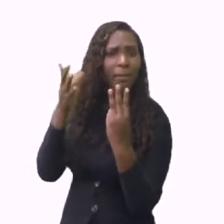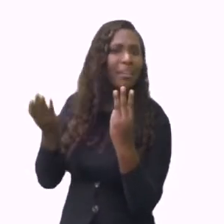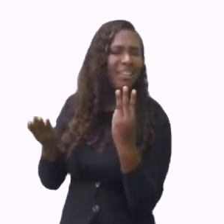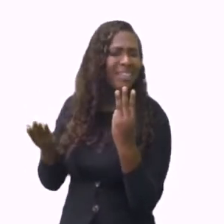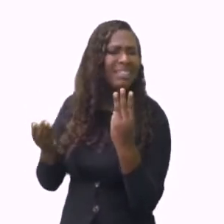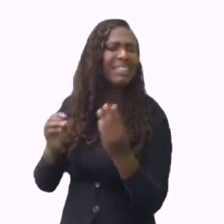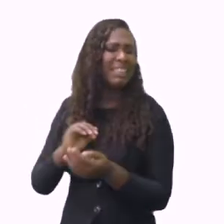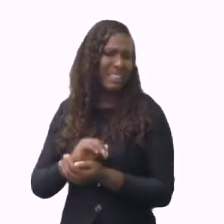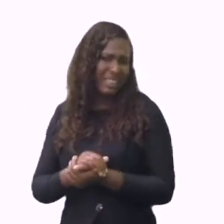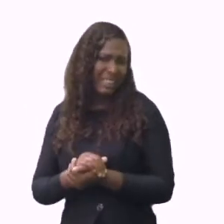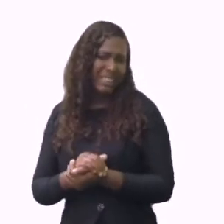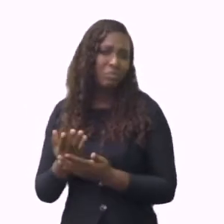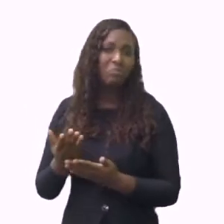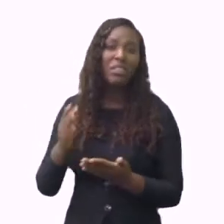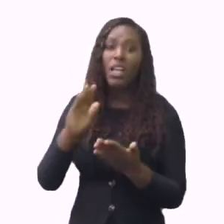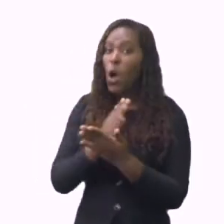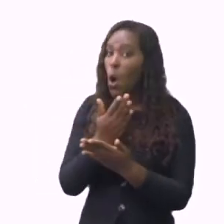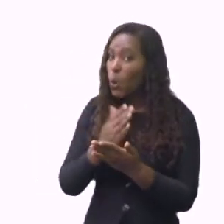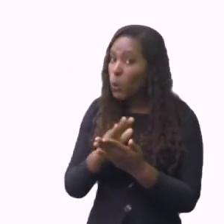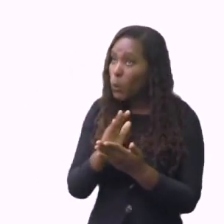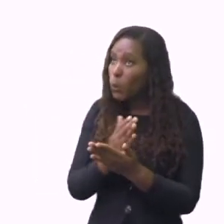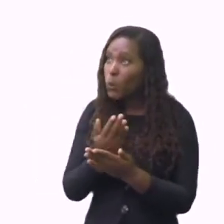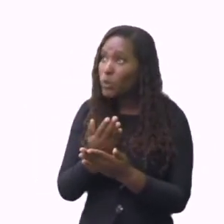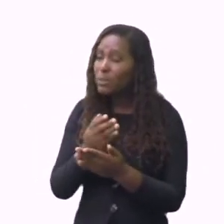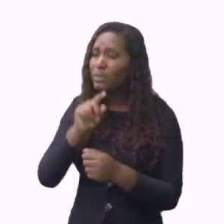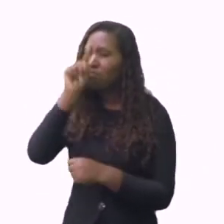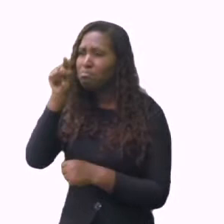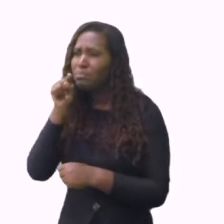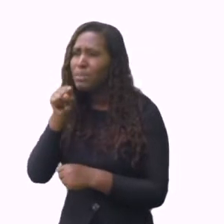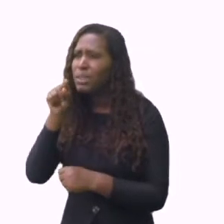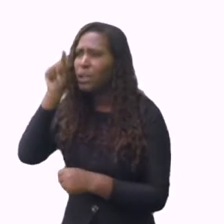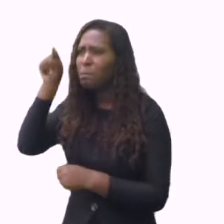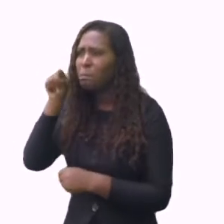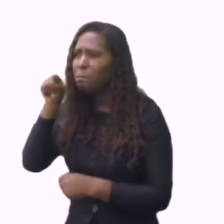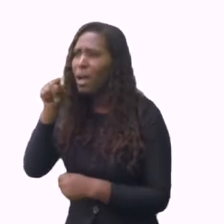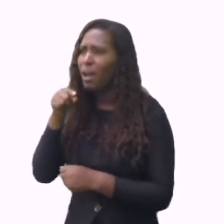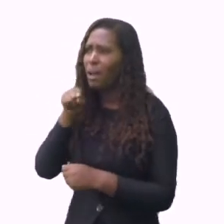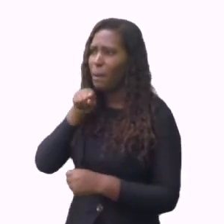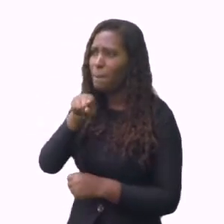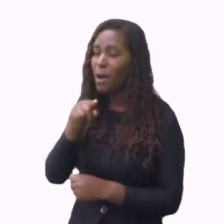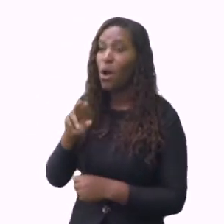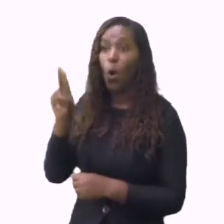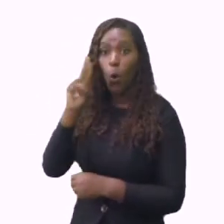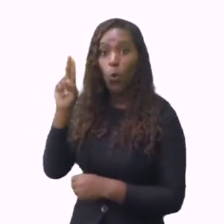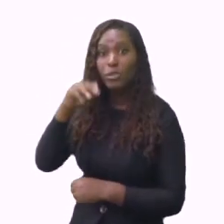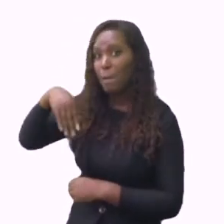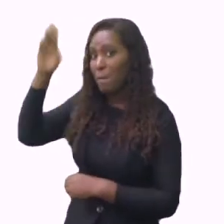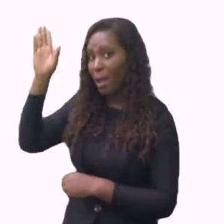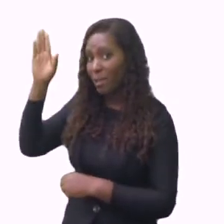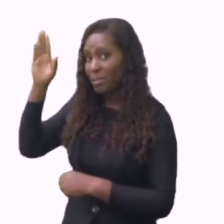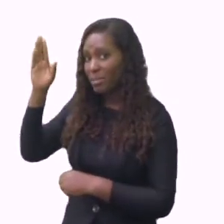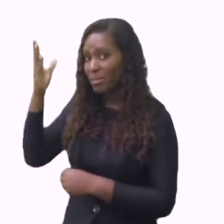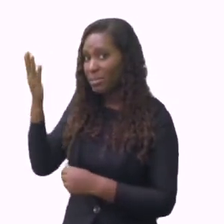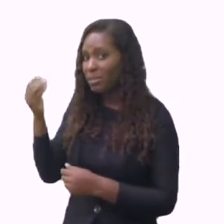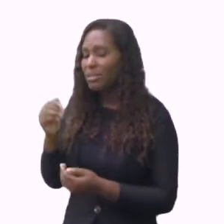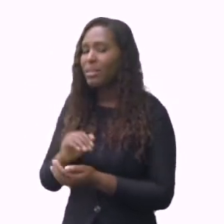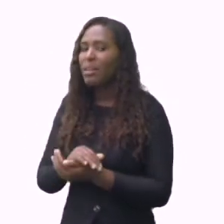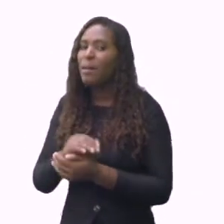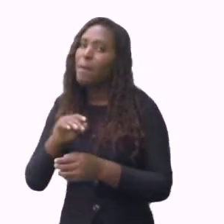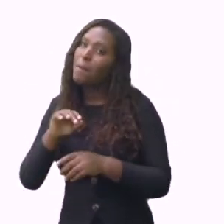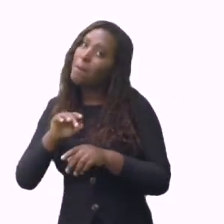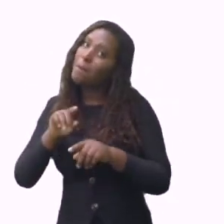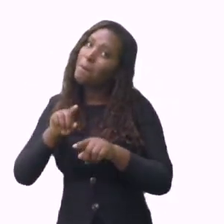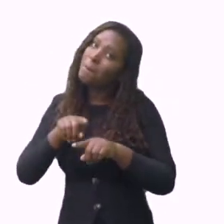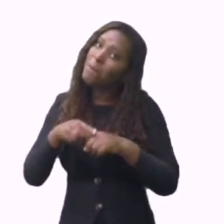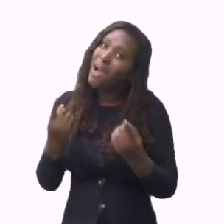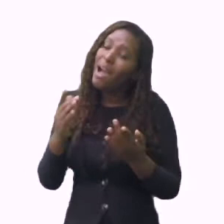que os outros, mas hoje eu vou falar para vocês sobre algum deles e vou dar ênfase nos que a gente mais usa. Os sinais